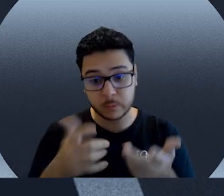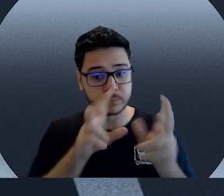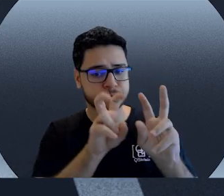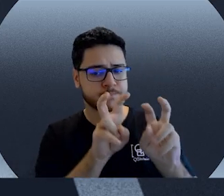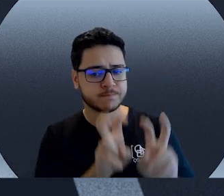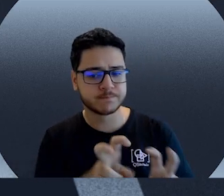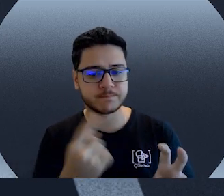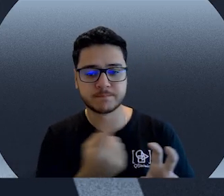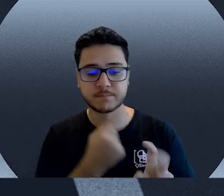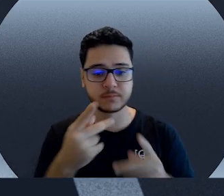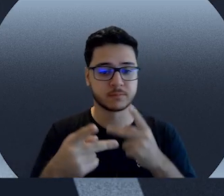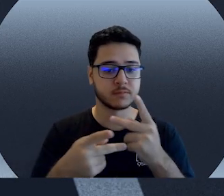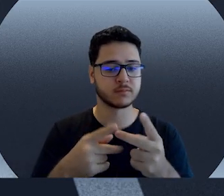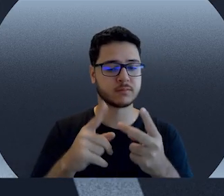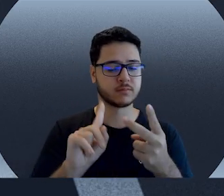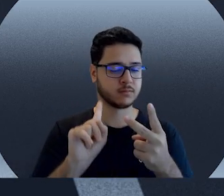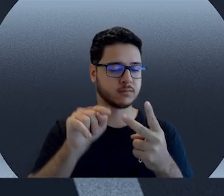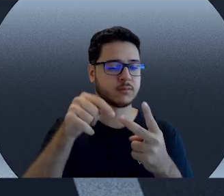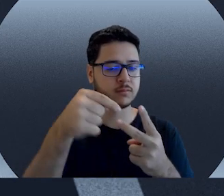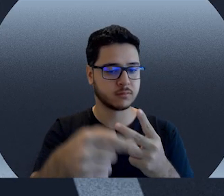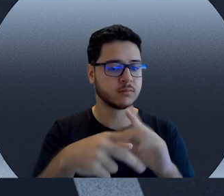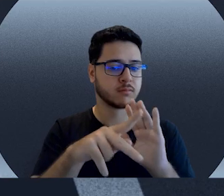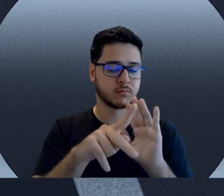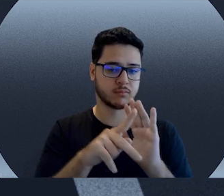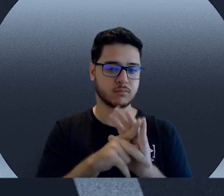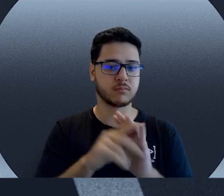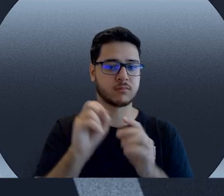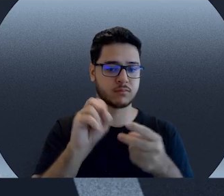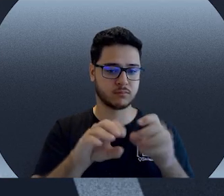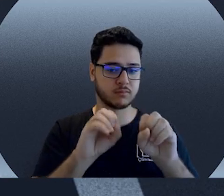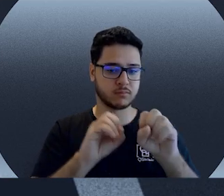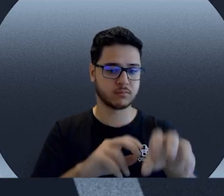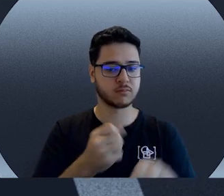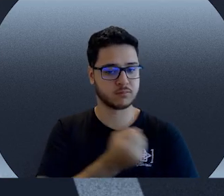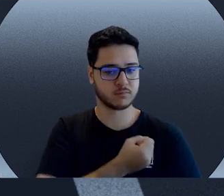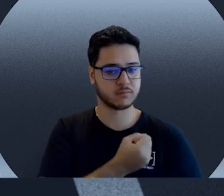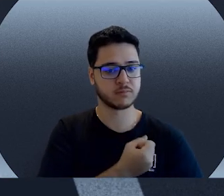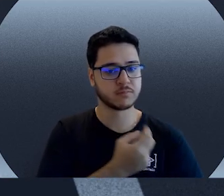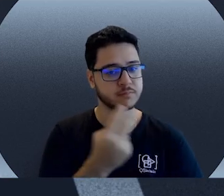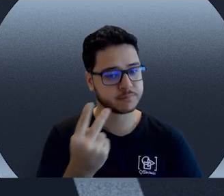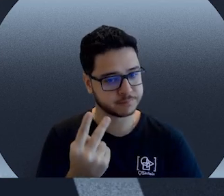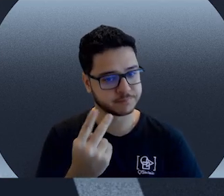esse conteúdo a gente vai abordar um pouquinho mais na nossa aula número 2.